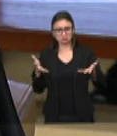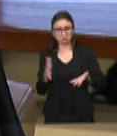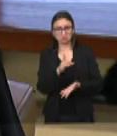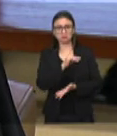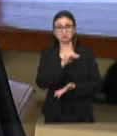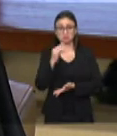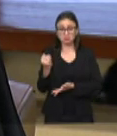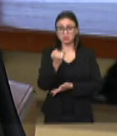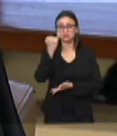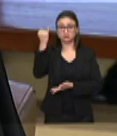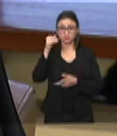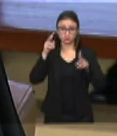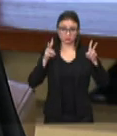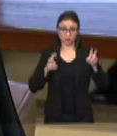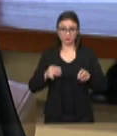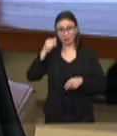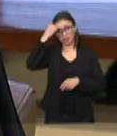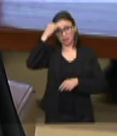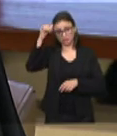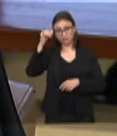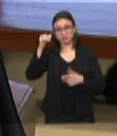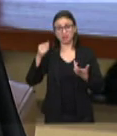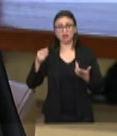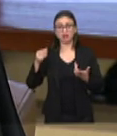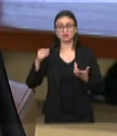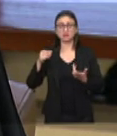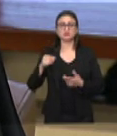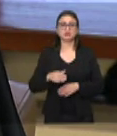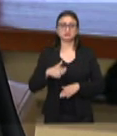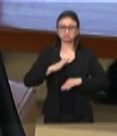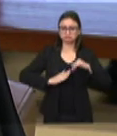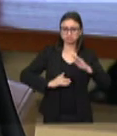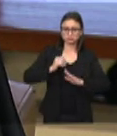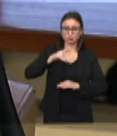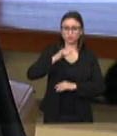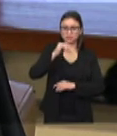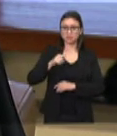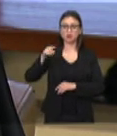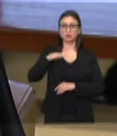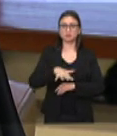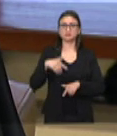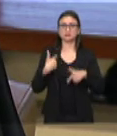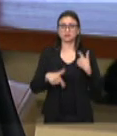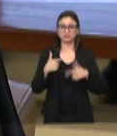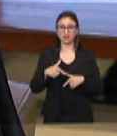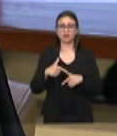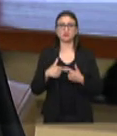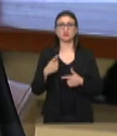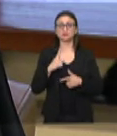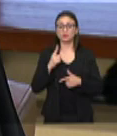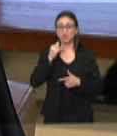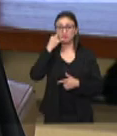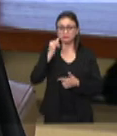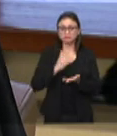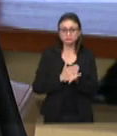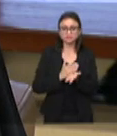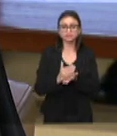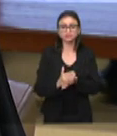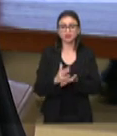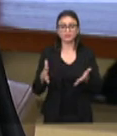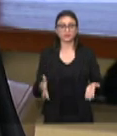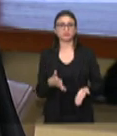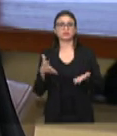de modo a evitar que o exercício da competência privativa da União no âmbito do direito de trabalho não tolhe iniciativas que busquem